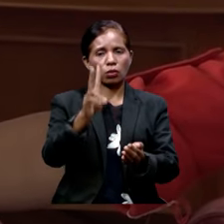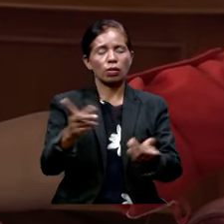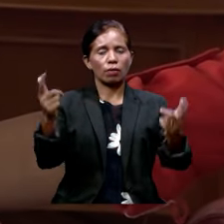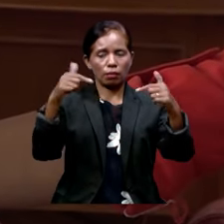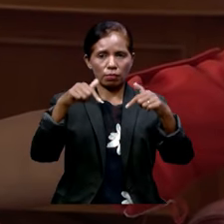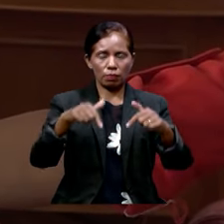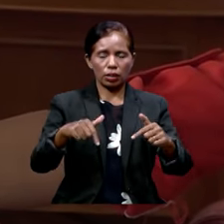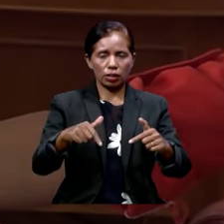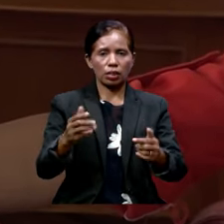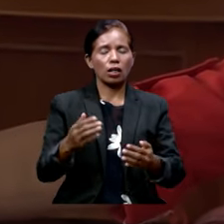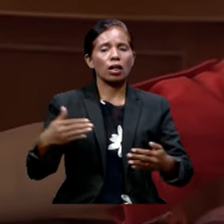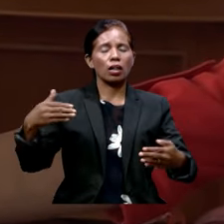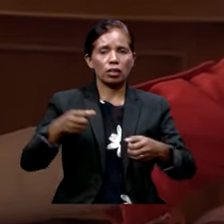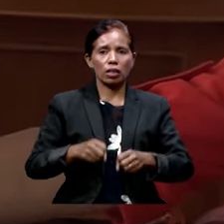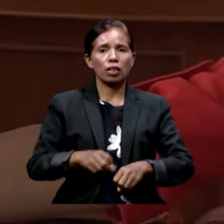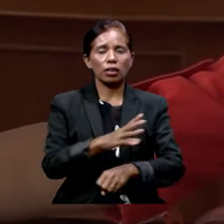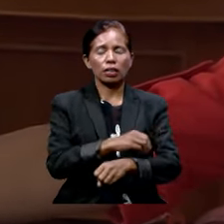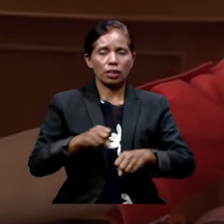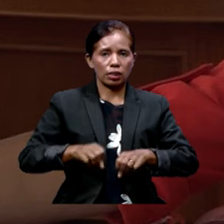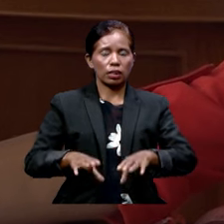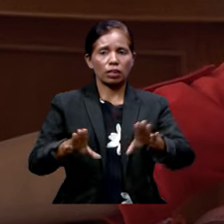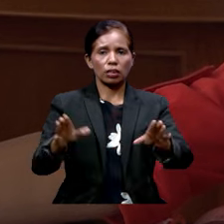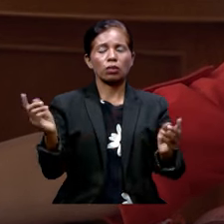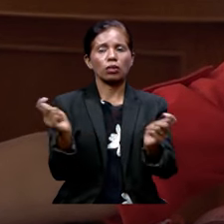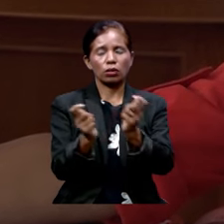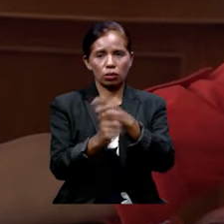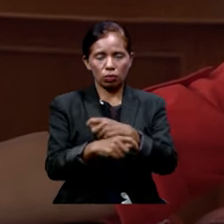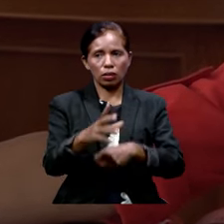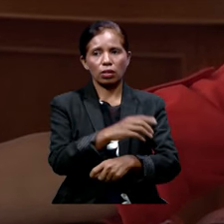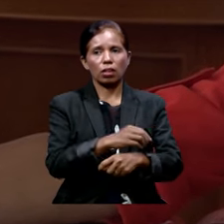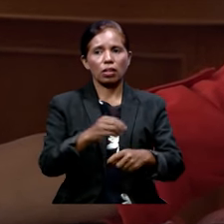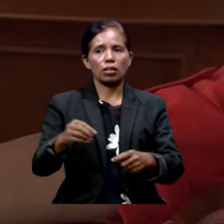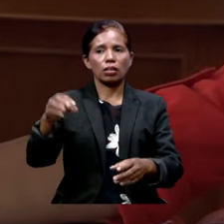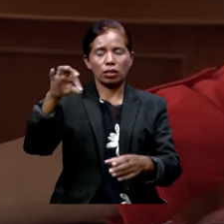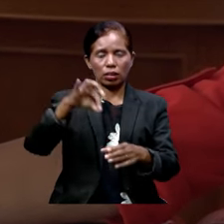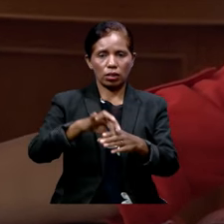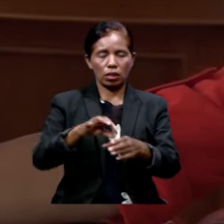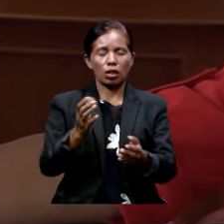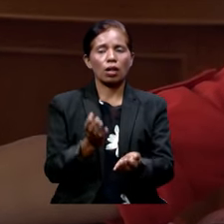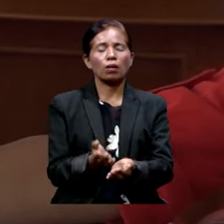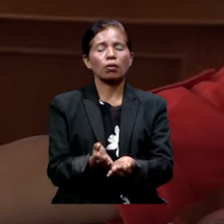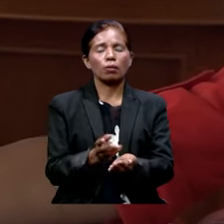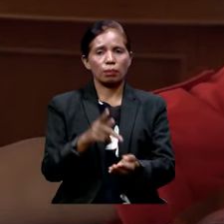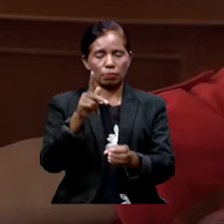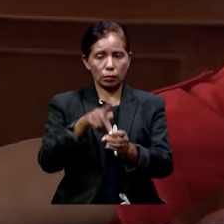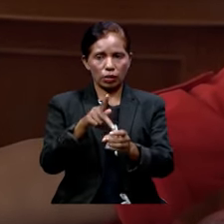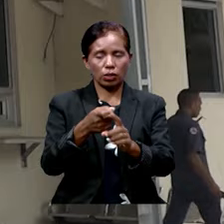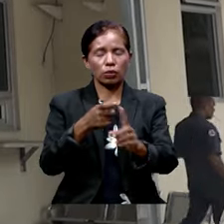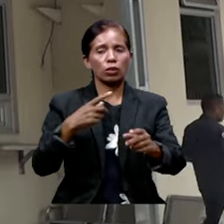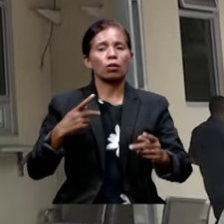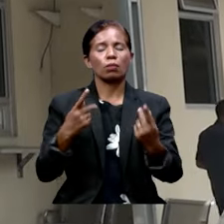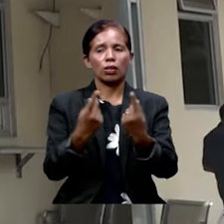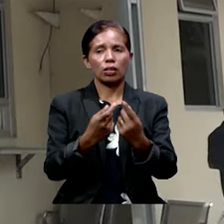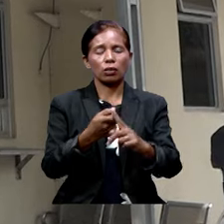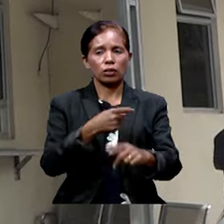provisório e a Porto Dili e a lorong ron resensiane ho di troca tripulante no ense combustível antes ne e companhia husisina nebe